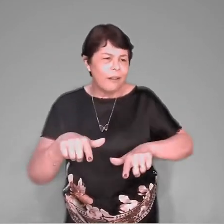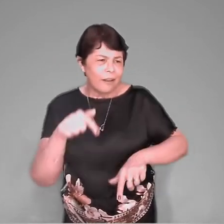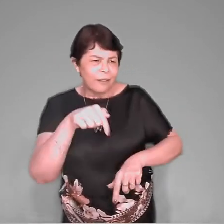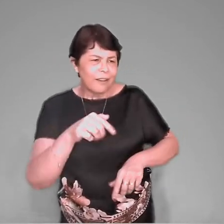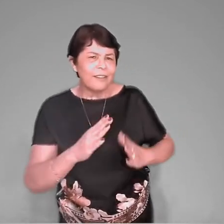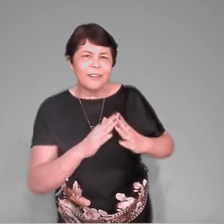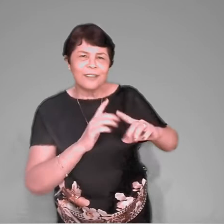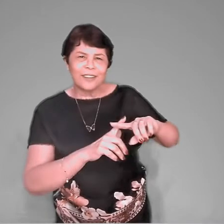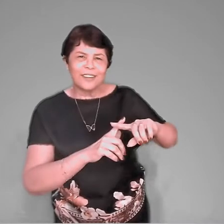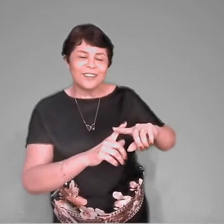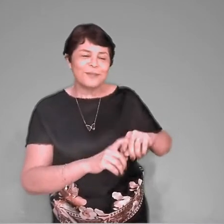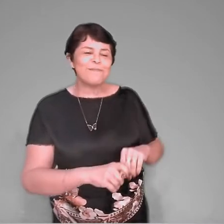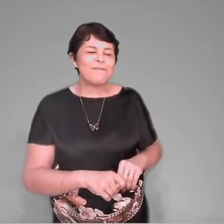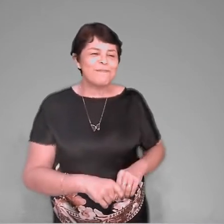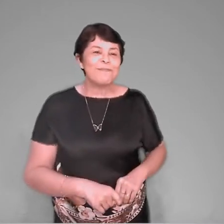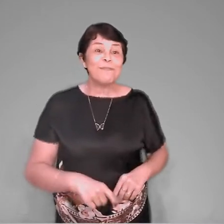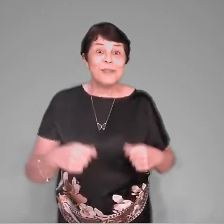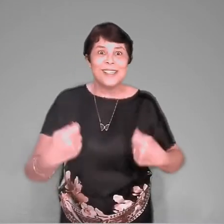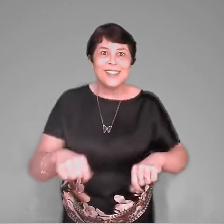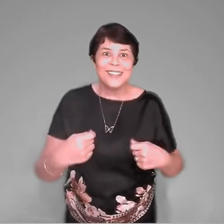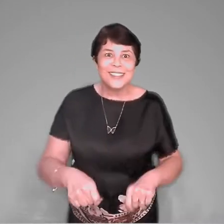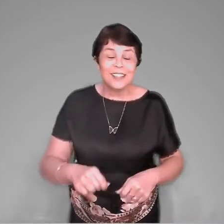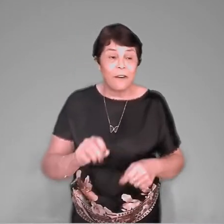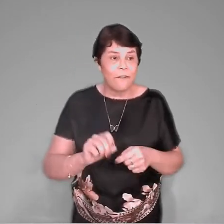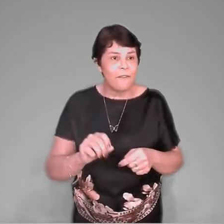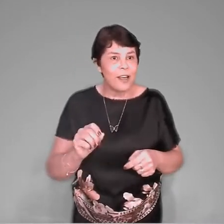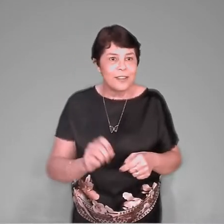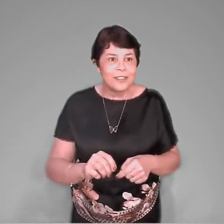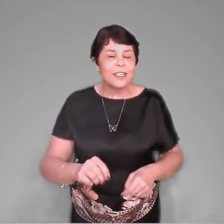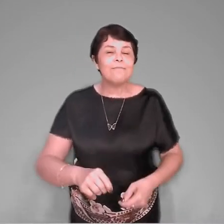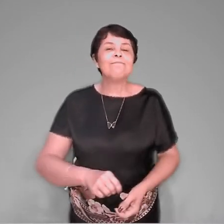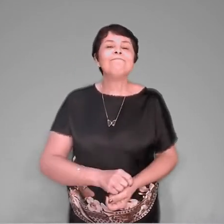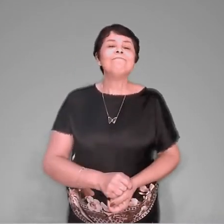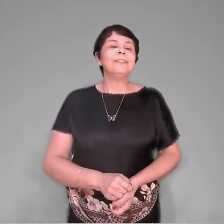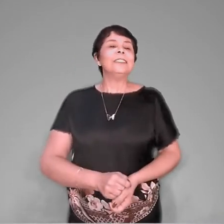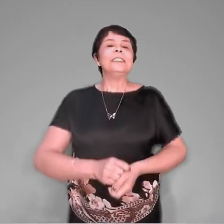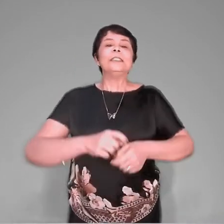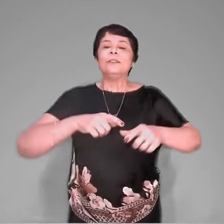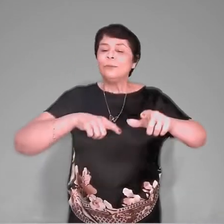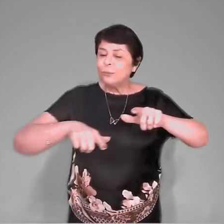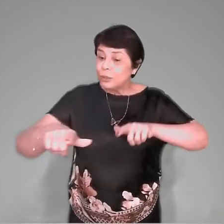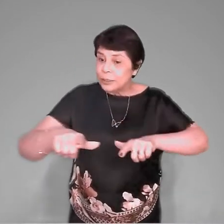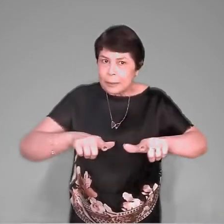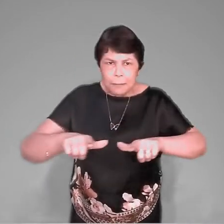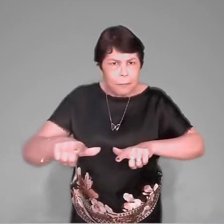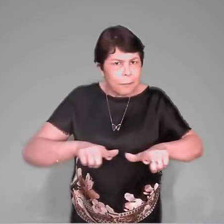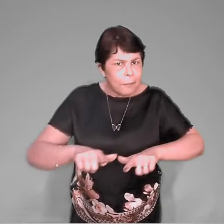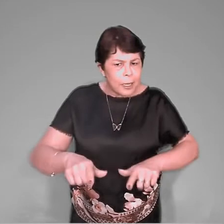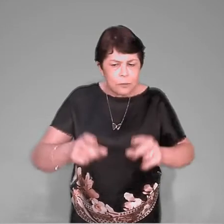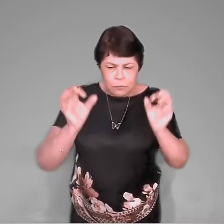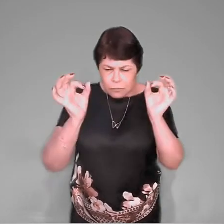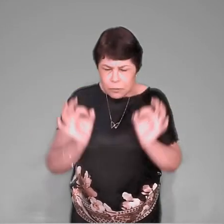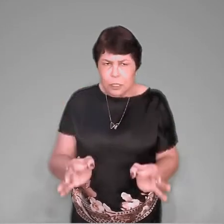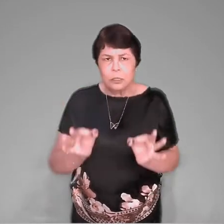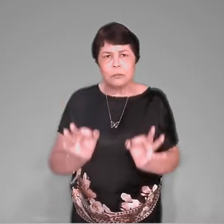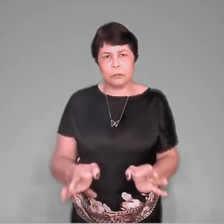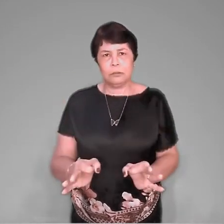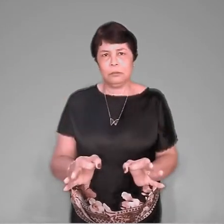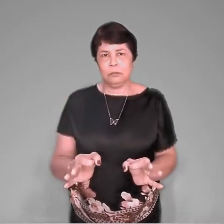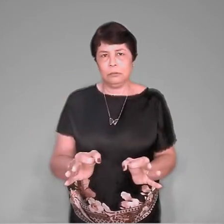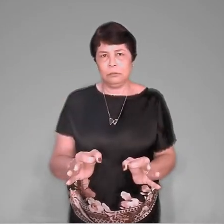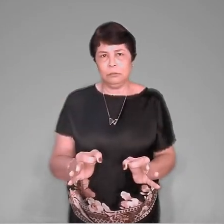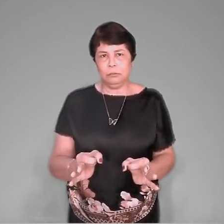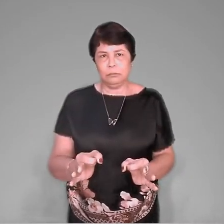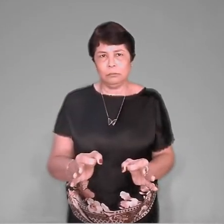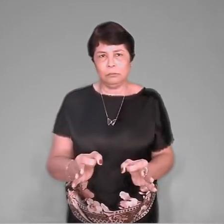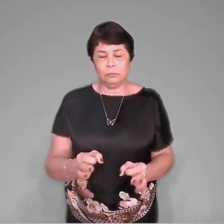dons, ele tem que ser dedicado ao Senhor. Cada tijolo dedicado ao Senhor.